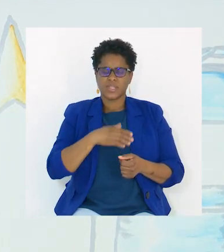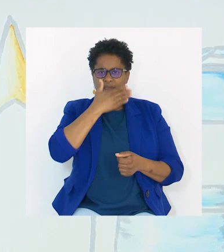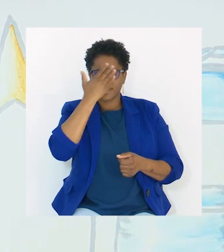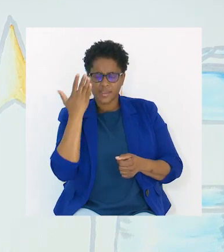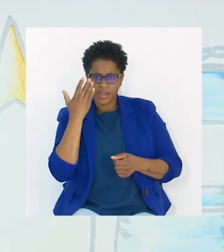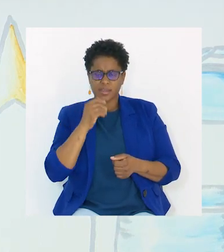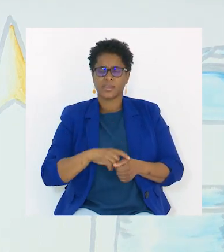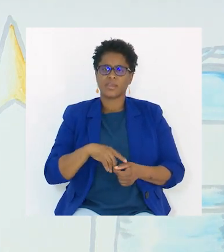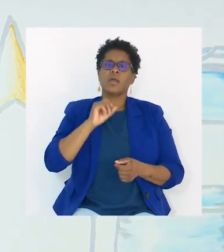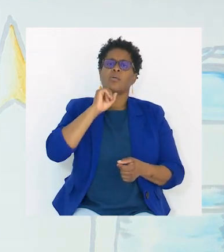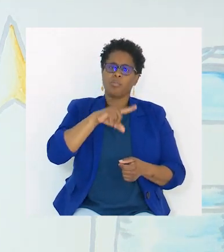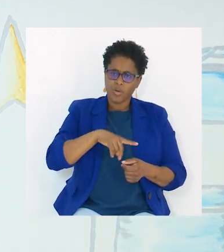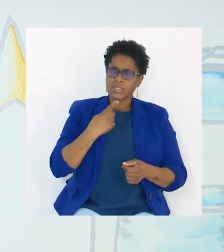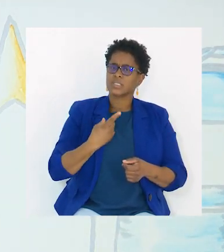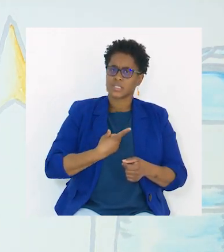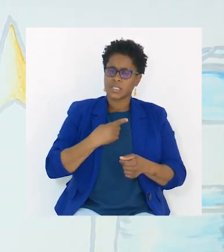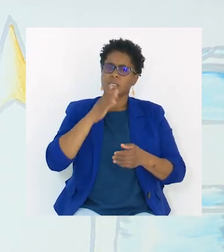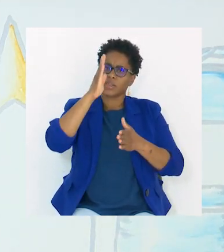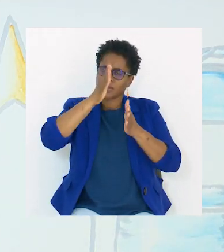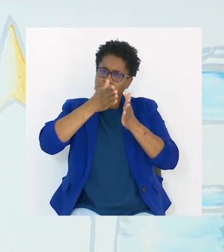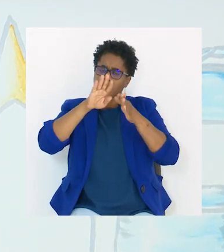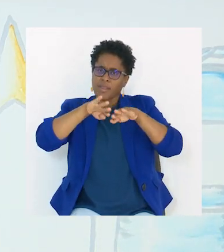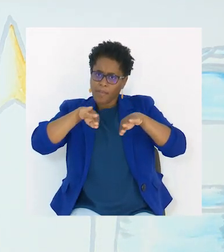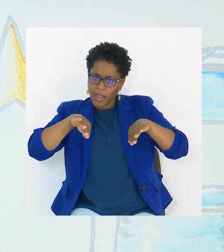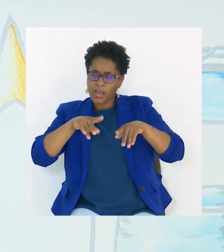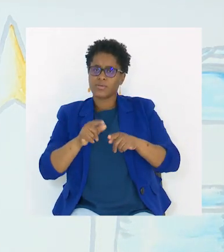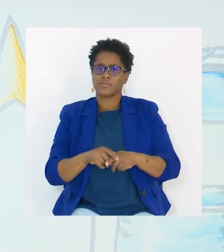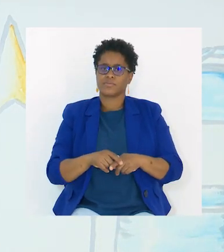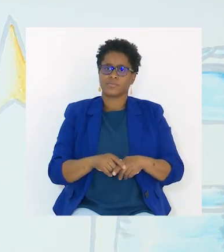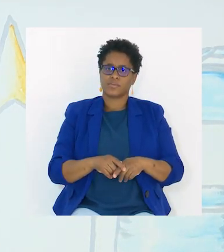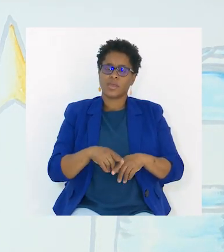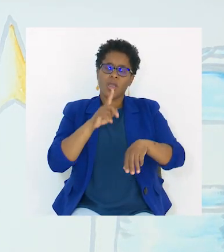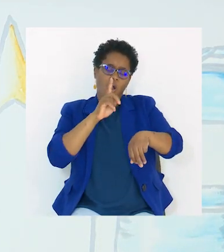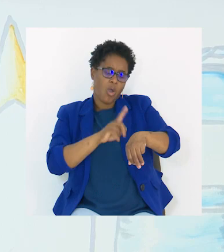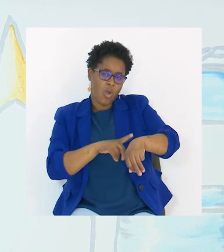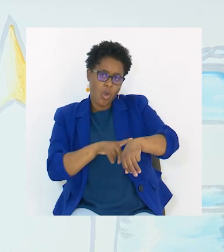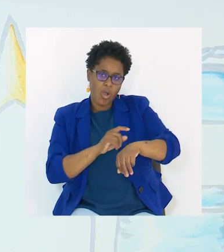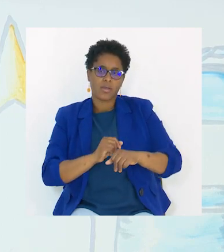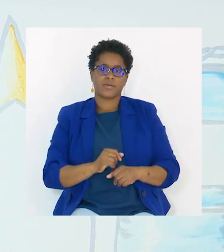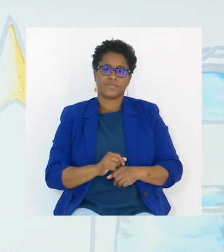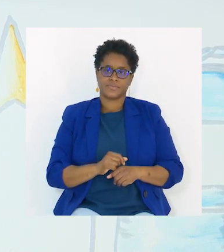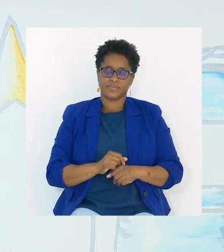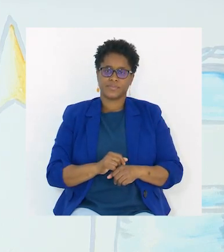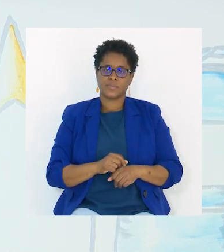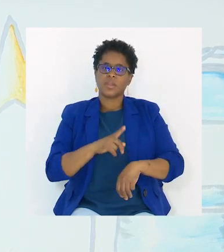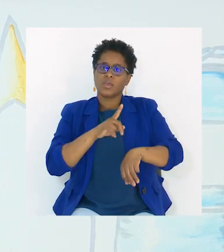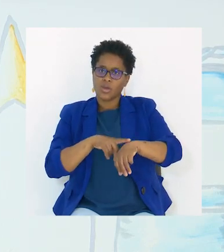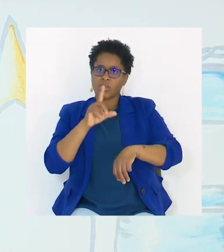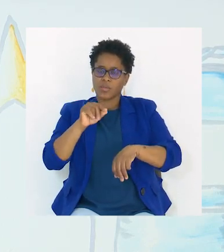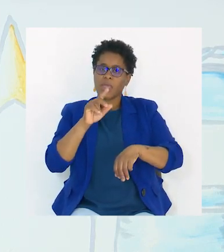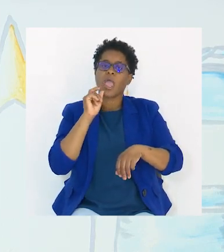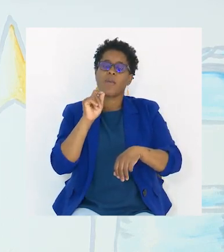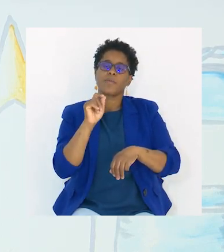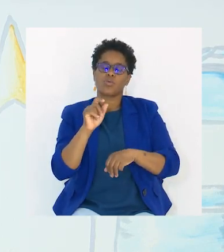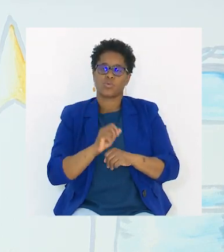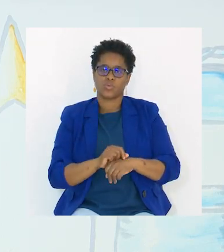Dia ainda possa ser dividido em hora, e hora em